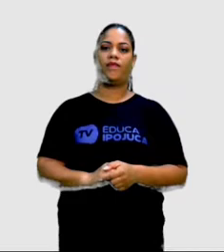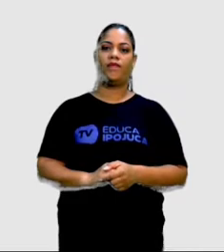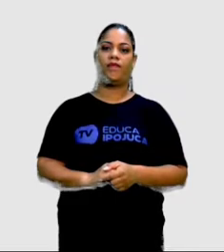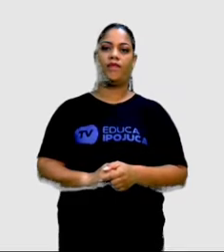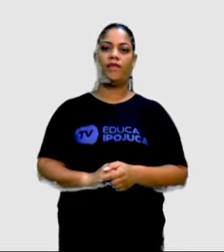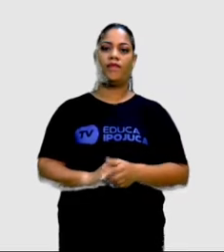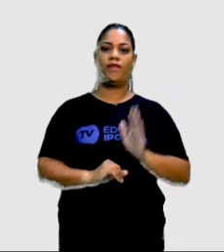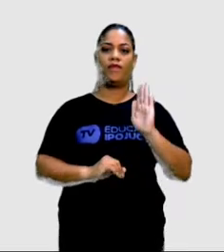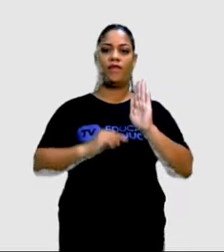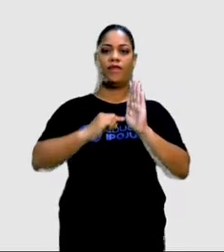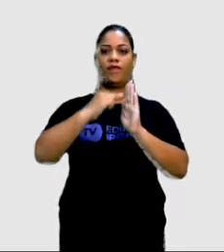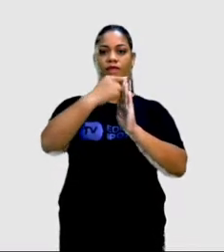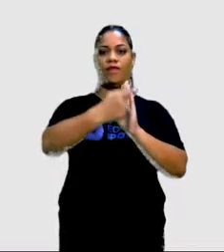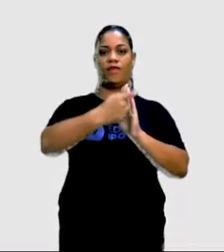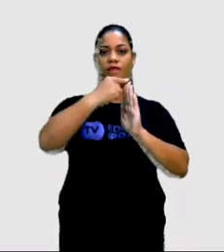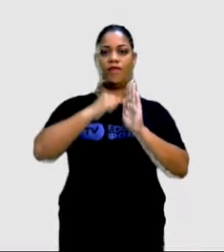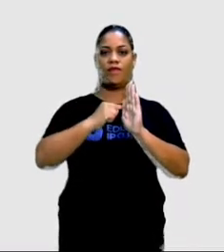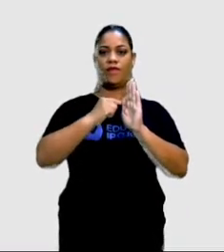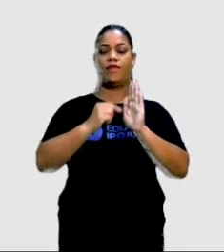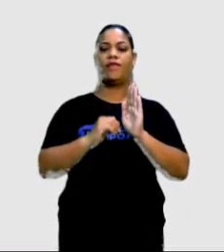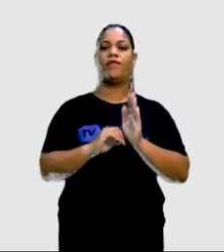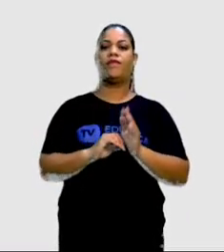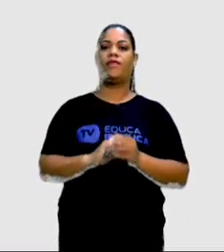o arco